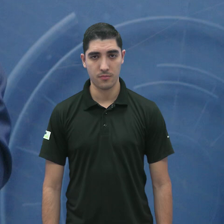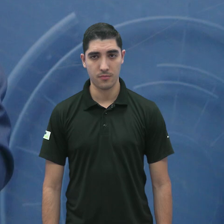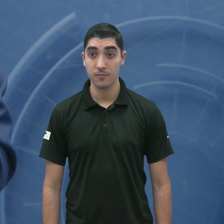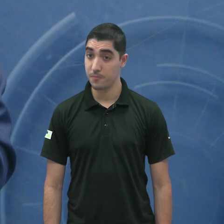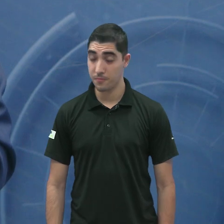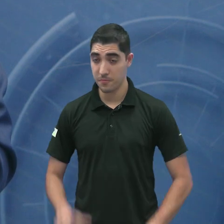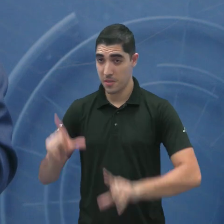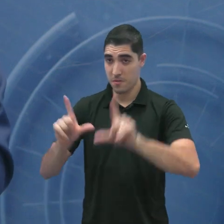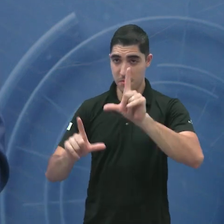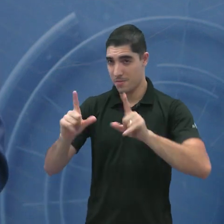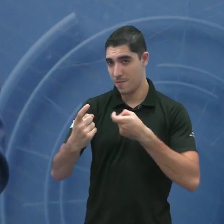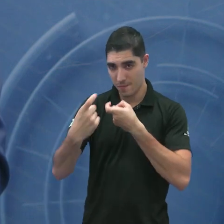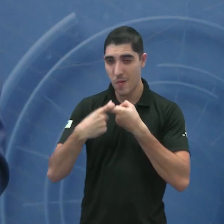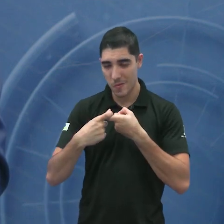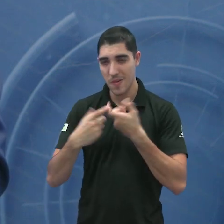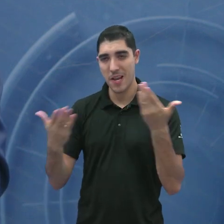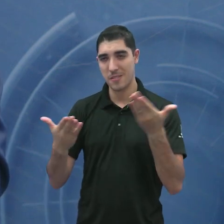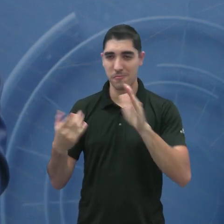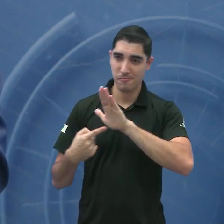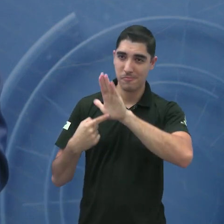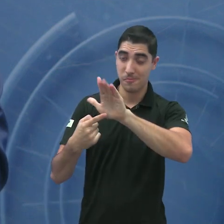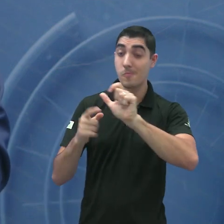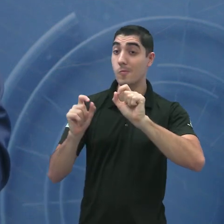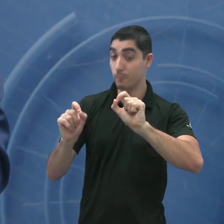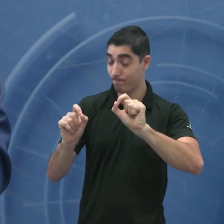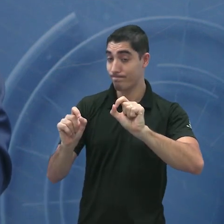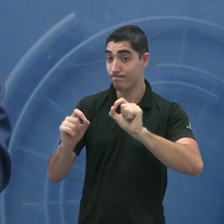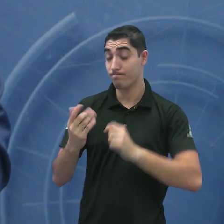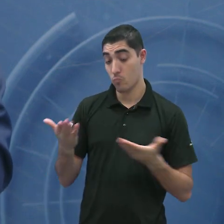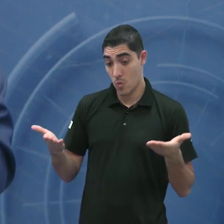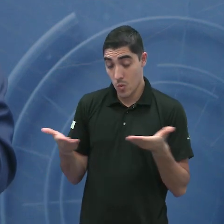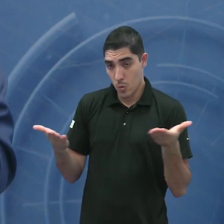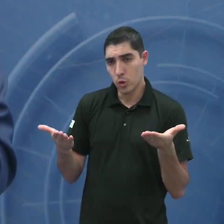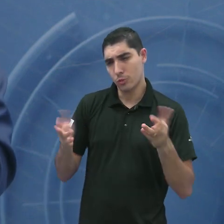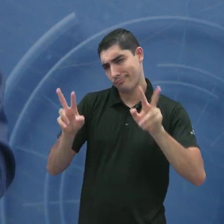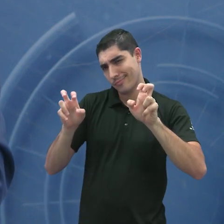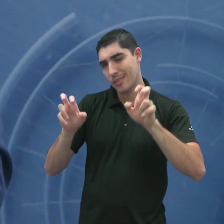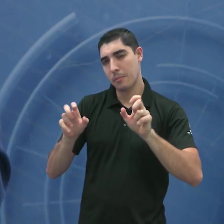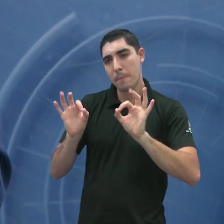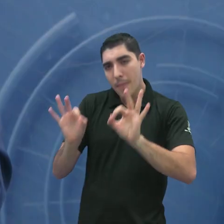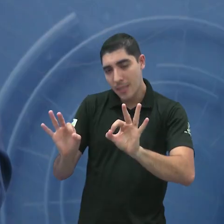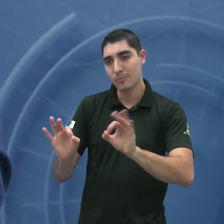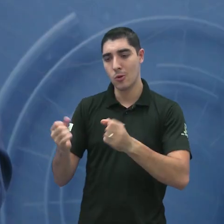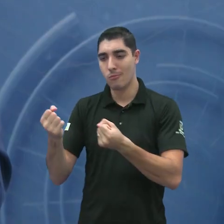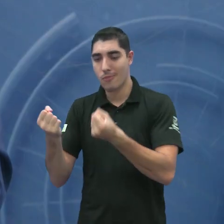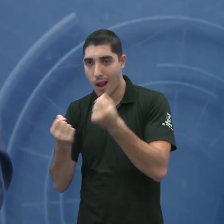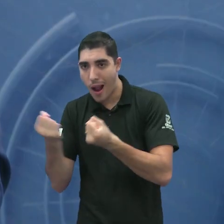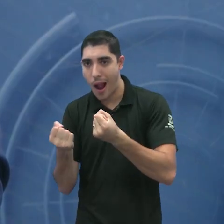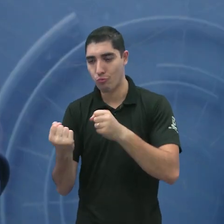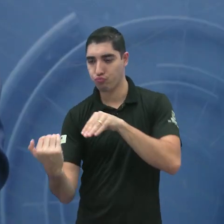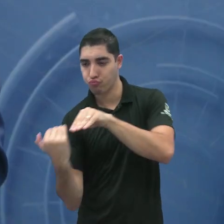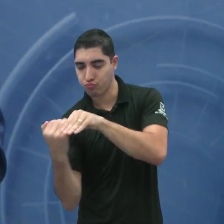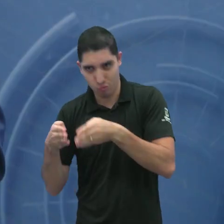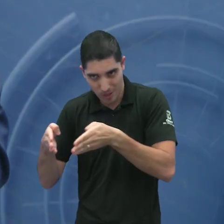E já estamos de volta com o Diálogos da Cidade. Gente, hoje estamos falando sobre ferrovias e rodovias,